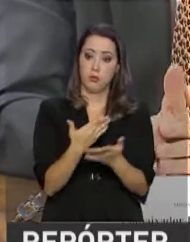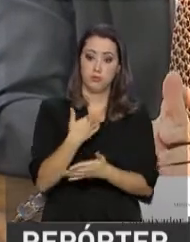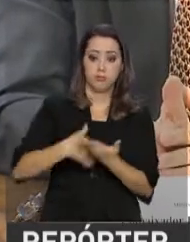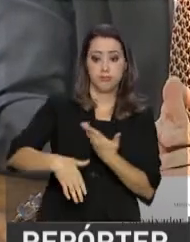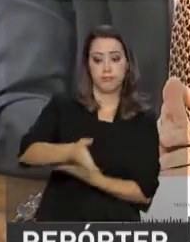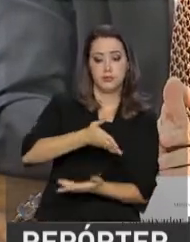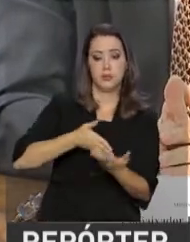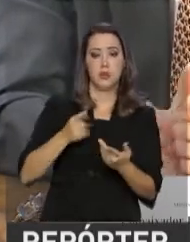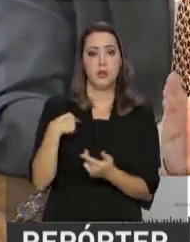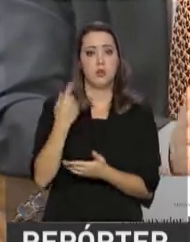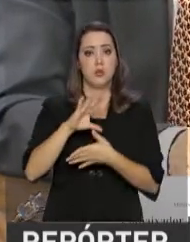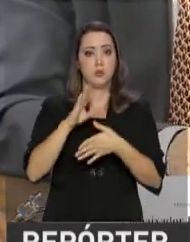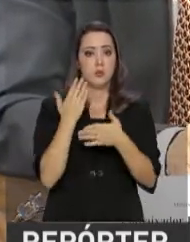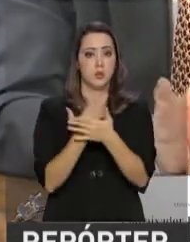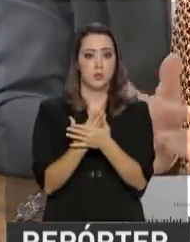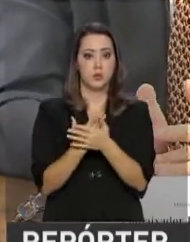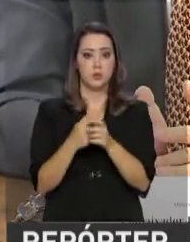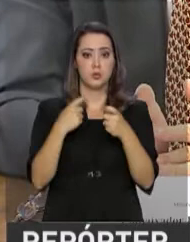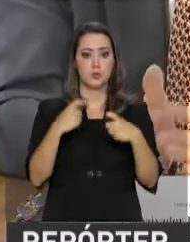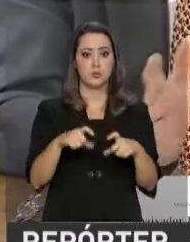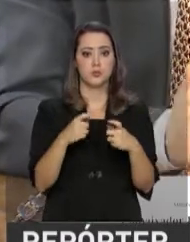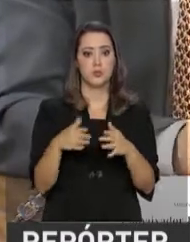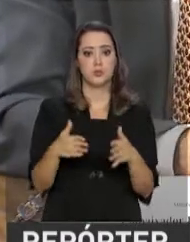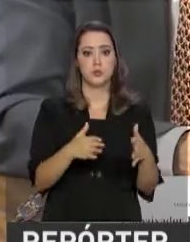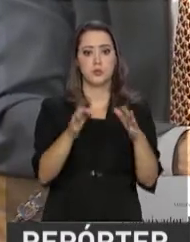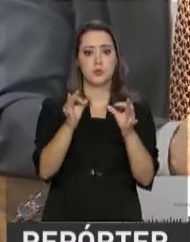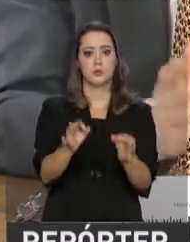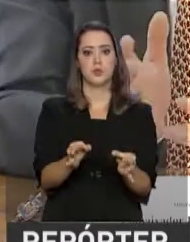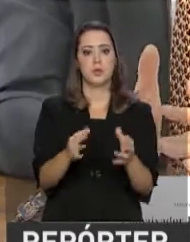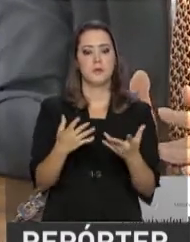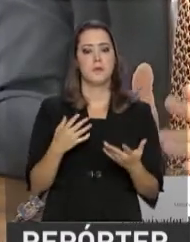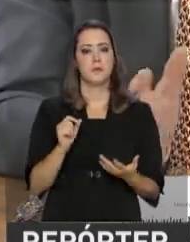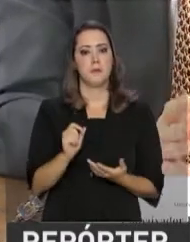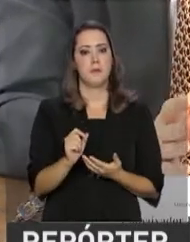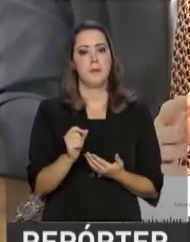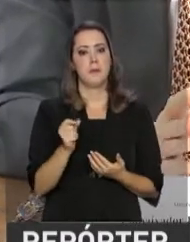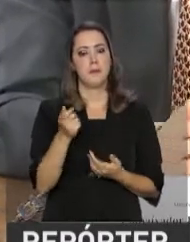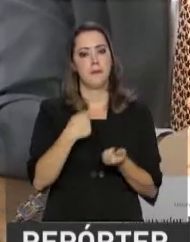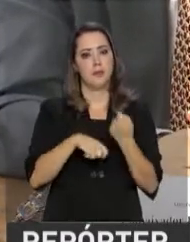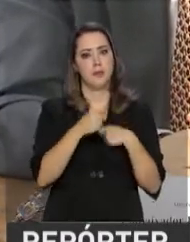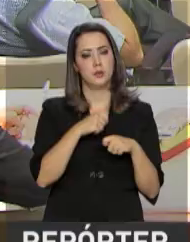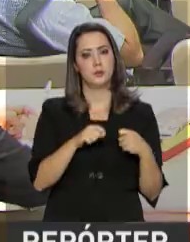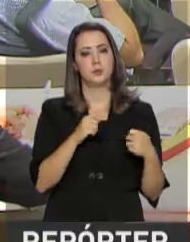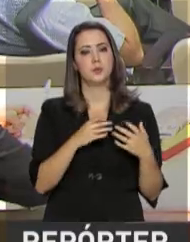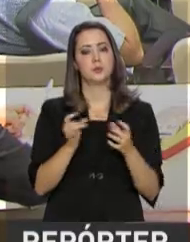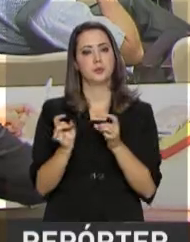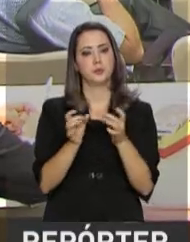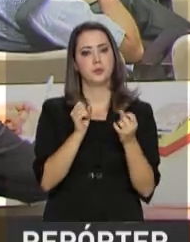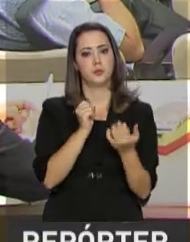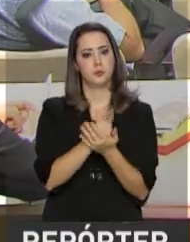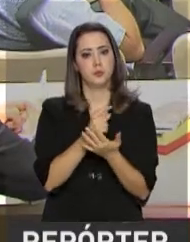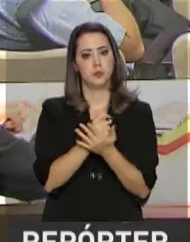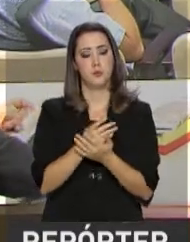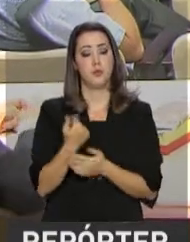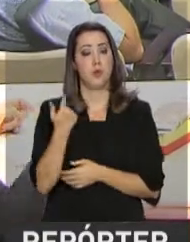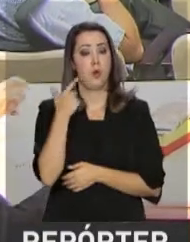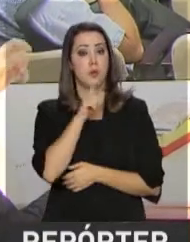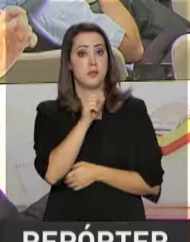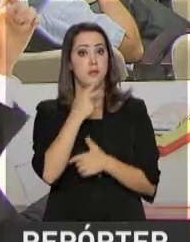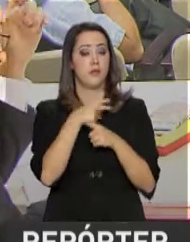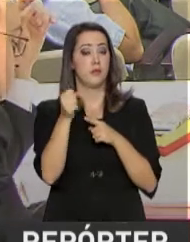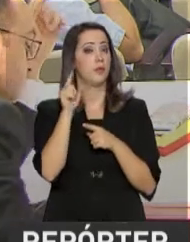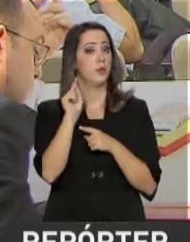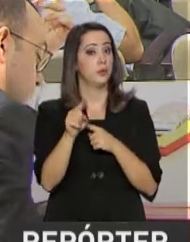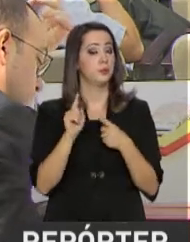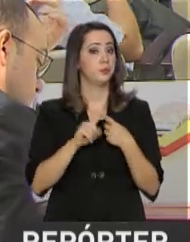recolocamos o Mercosul no seu trilho original na área econômica e comercial. Entre as principais conquistas do bloco